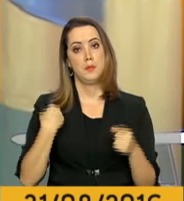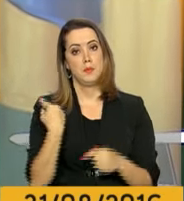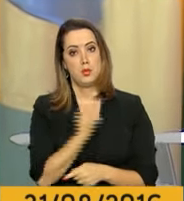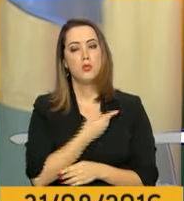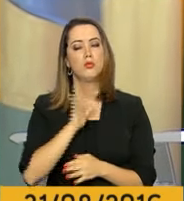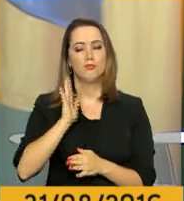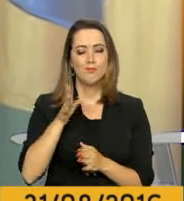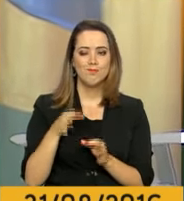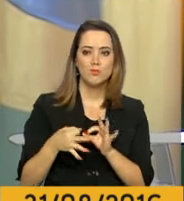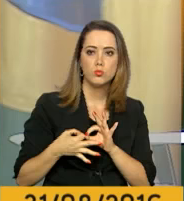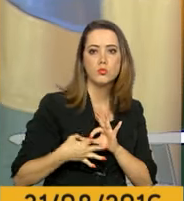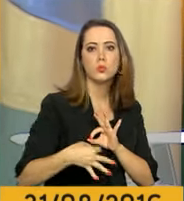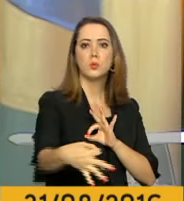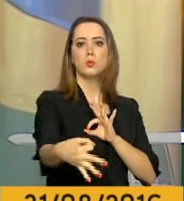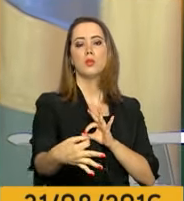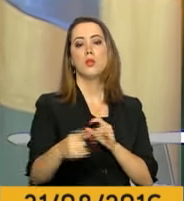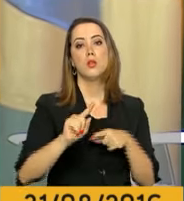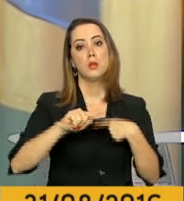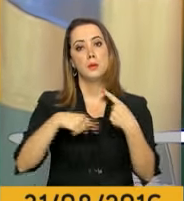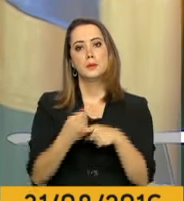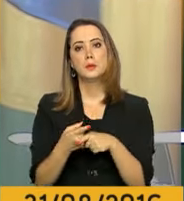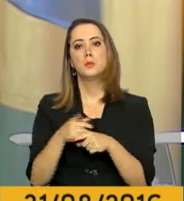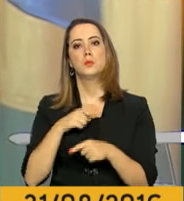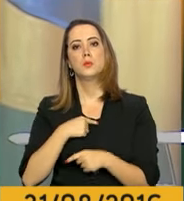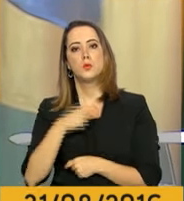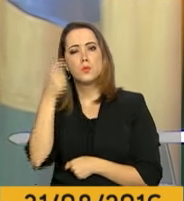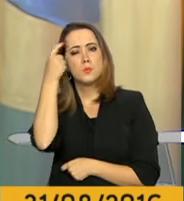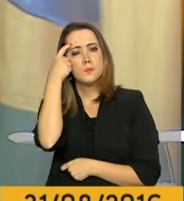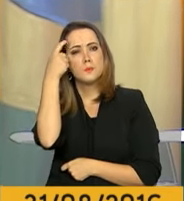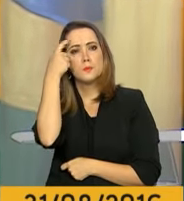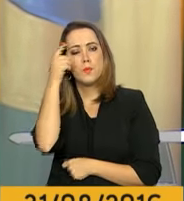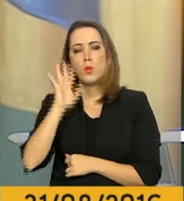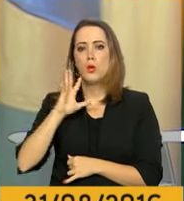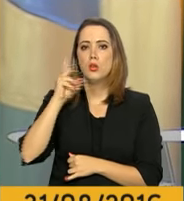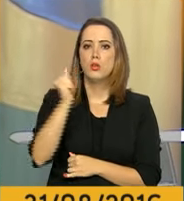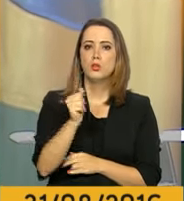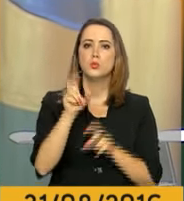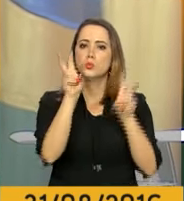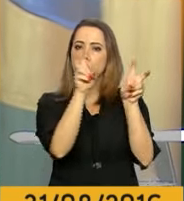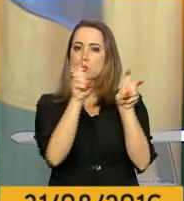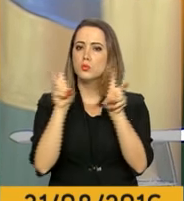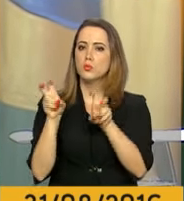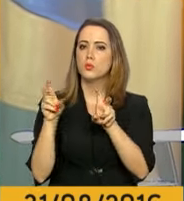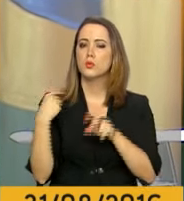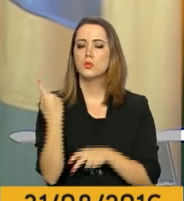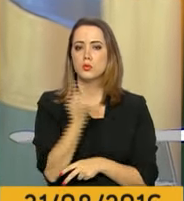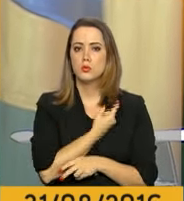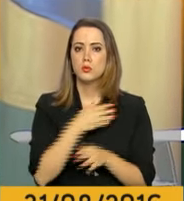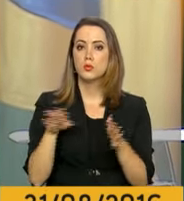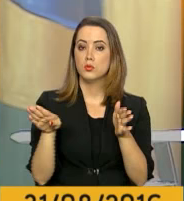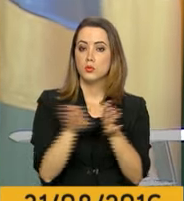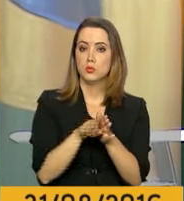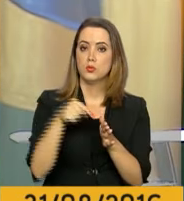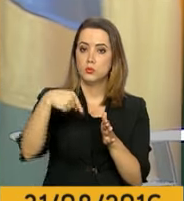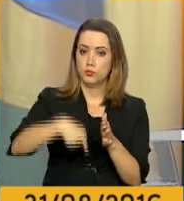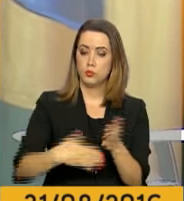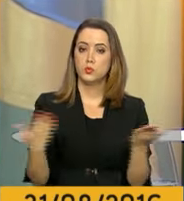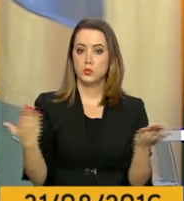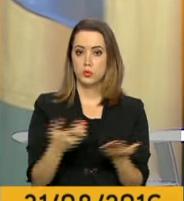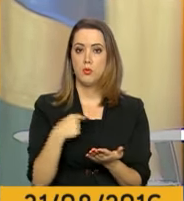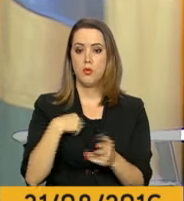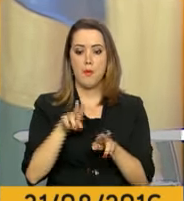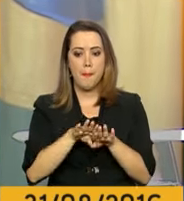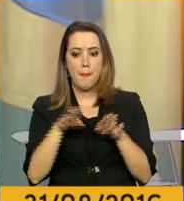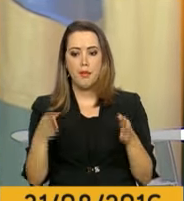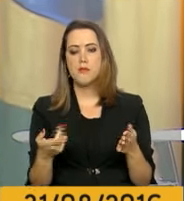longe, mas fomos longe depois de muita meditação sobre todos os temas que nos chegaram à mesa, tanto a